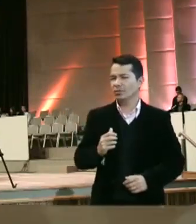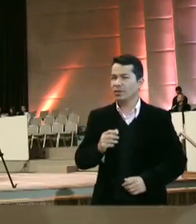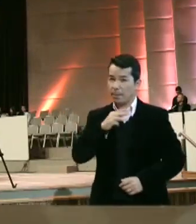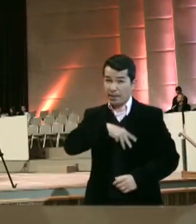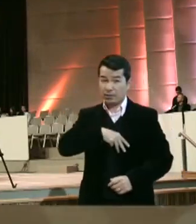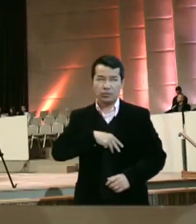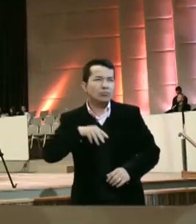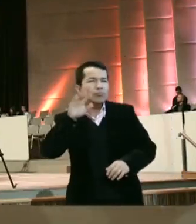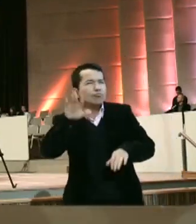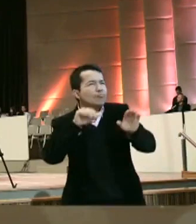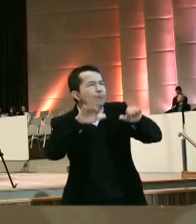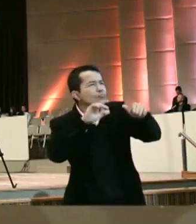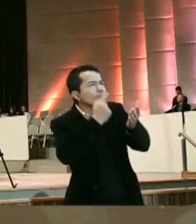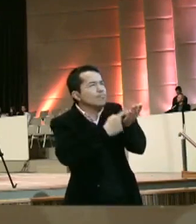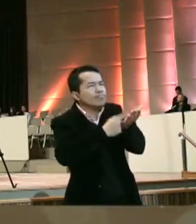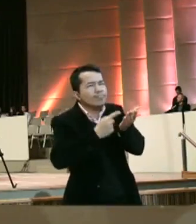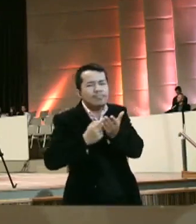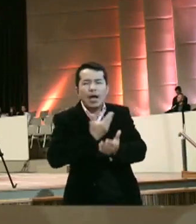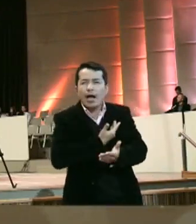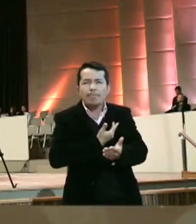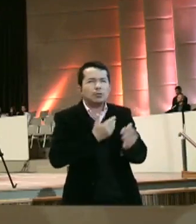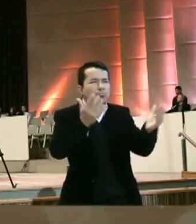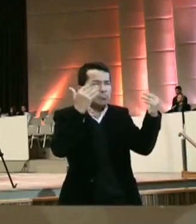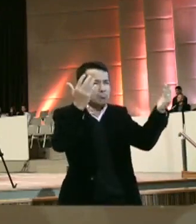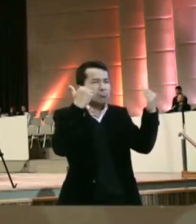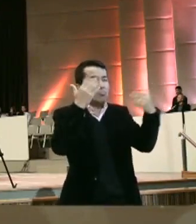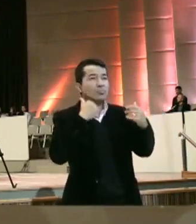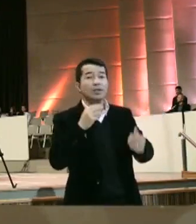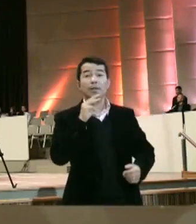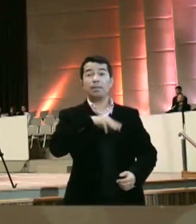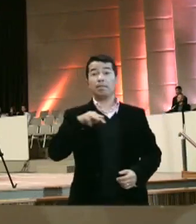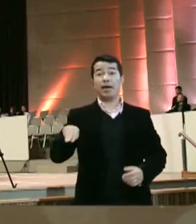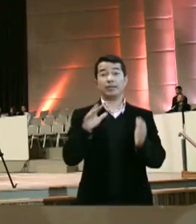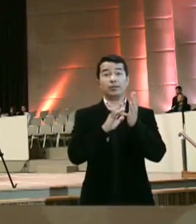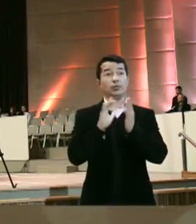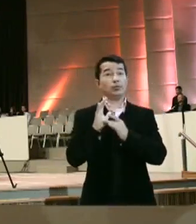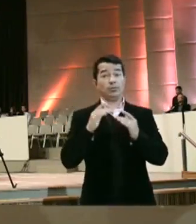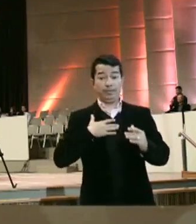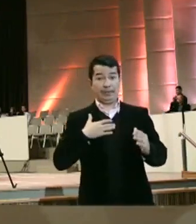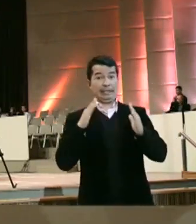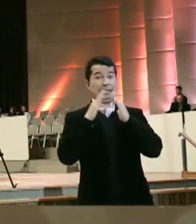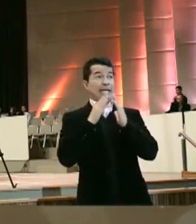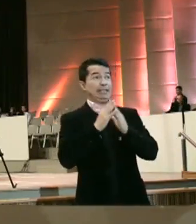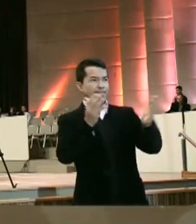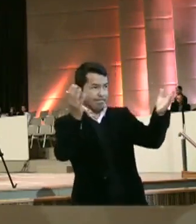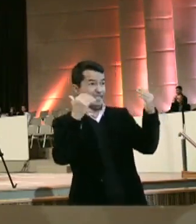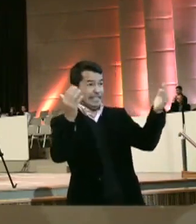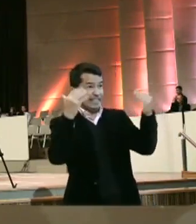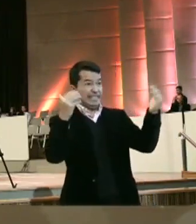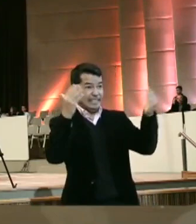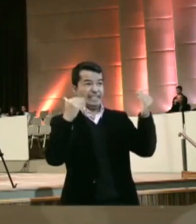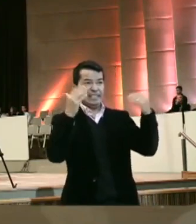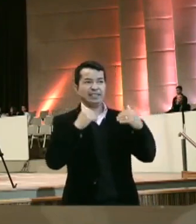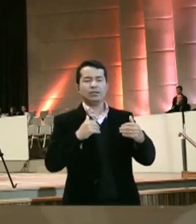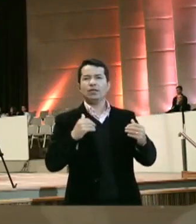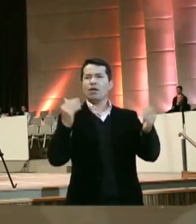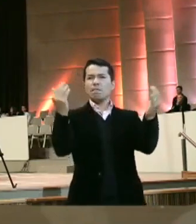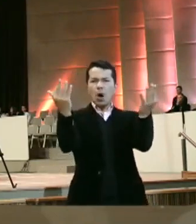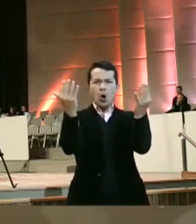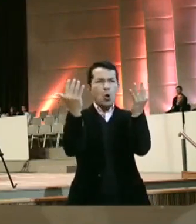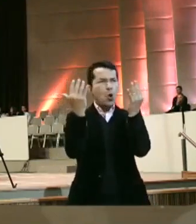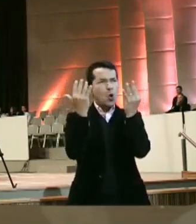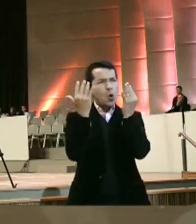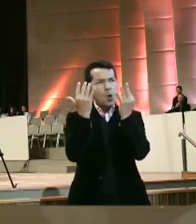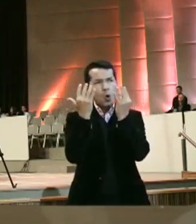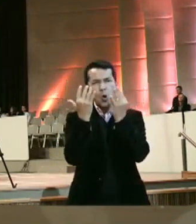não é? Ele vai lá e diz: olha, eu queria que vocês conhecessem quem vai ser o meu mestre, por que que eu